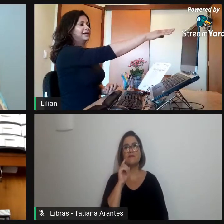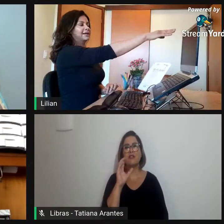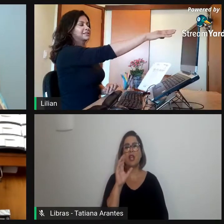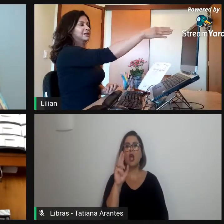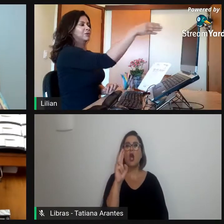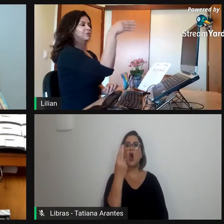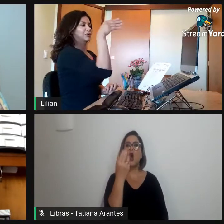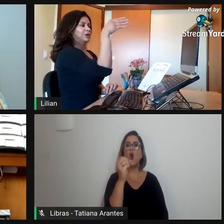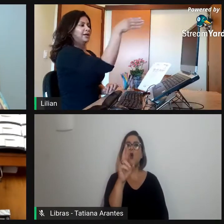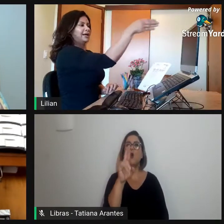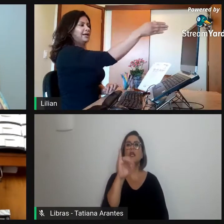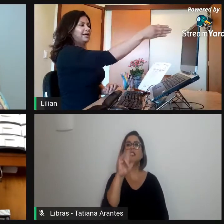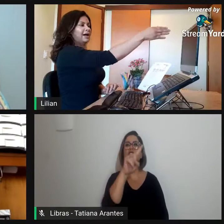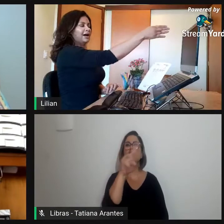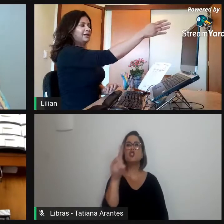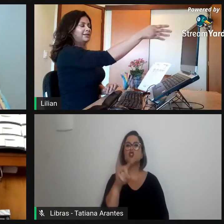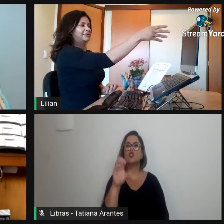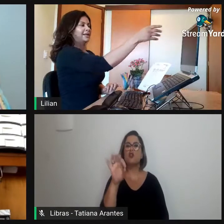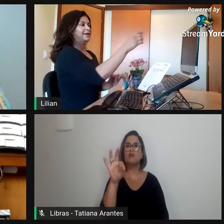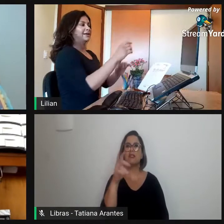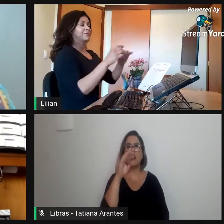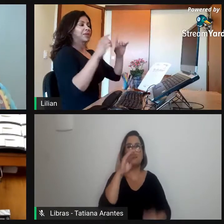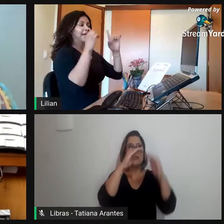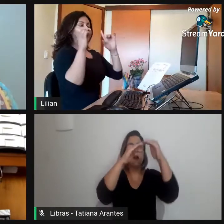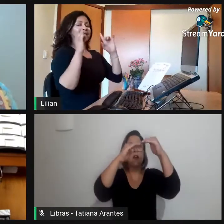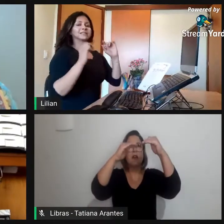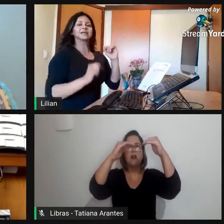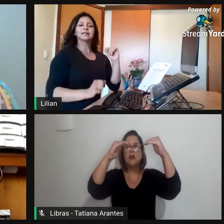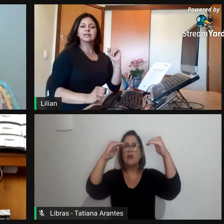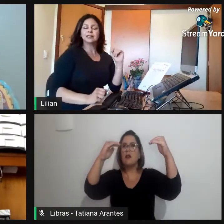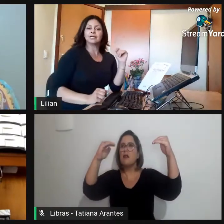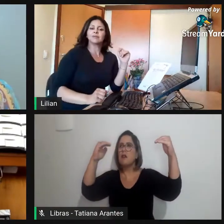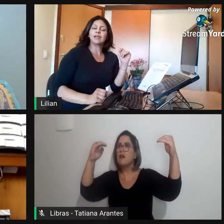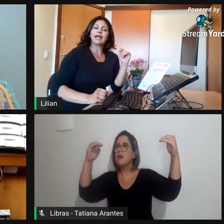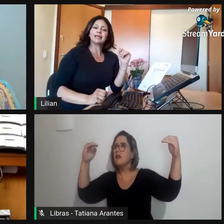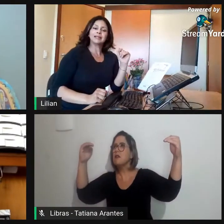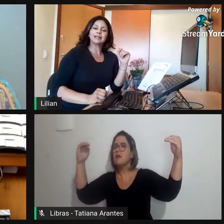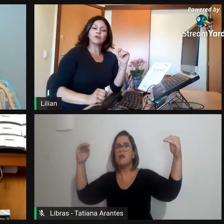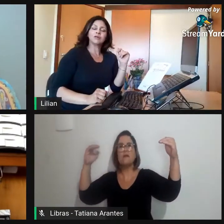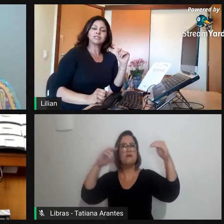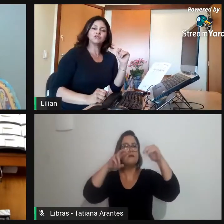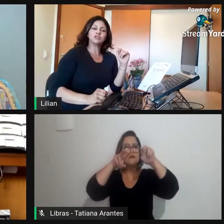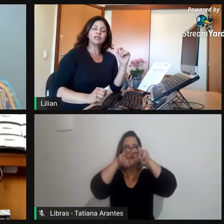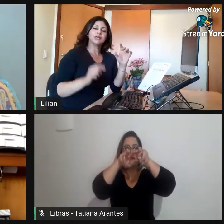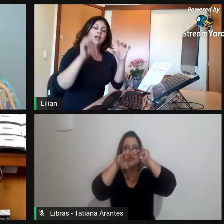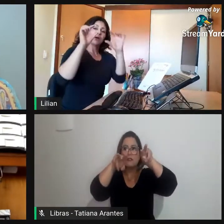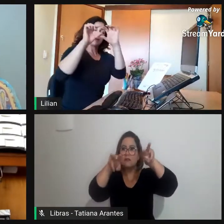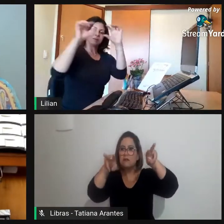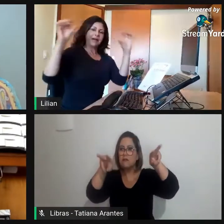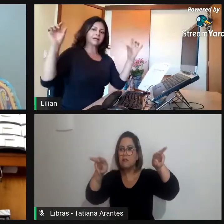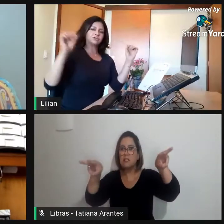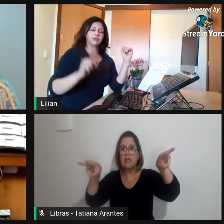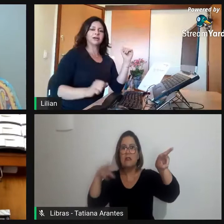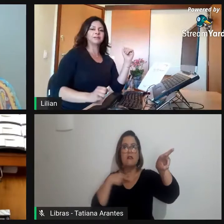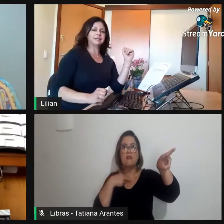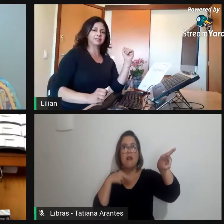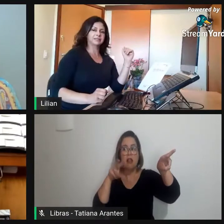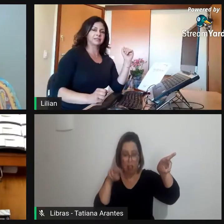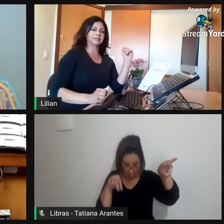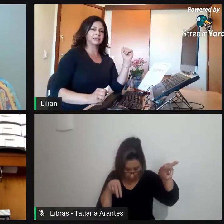né, em relação à tela, e essa linha ela deve coincidir com a barra